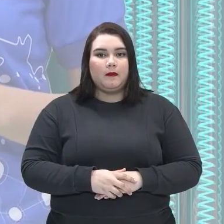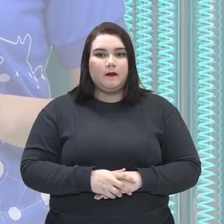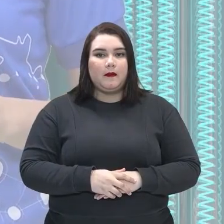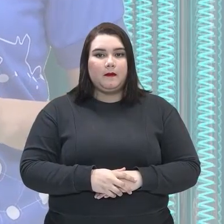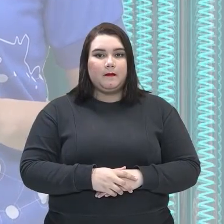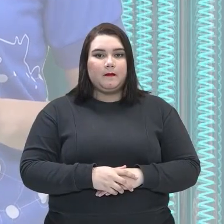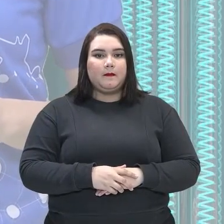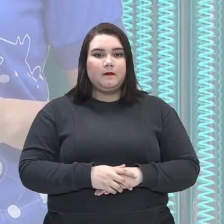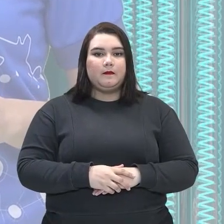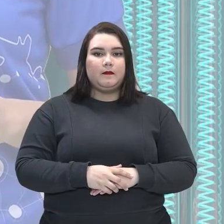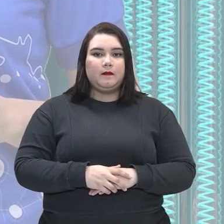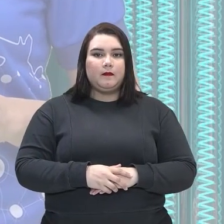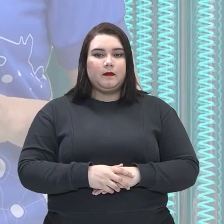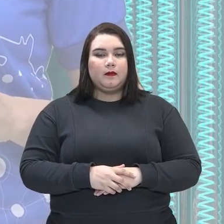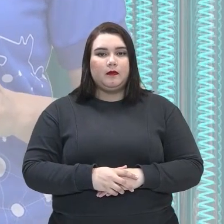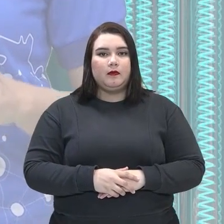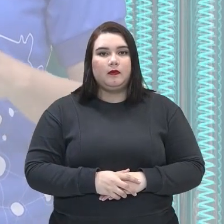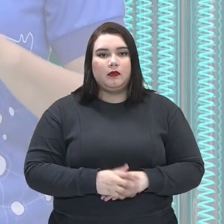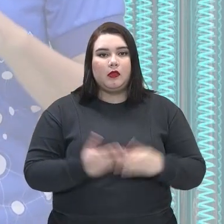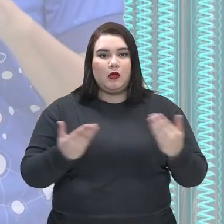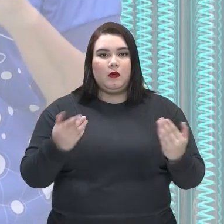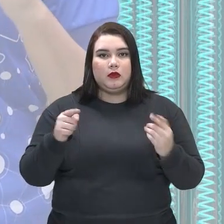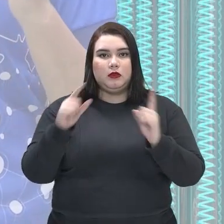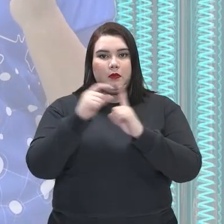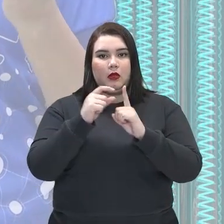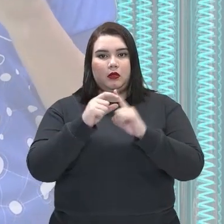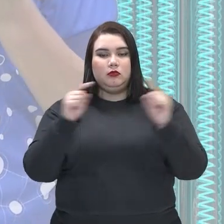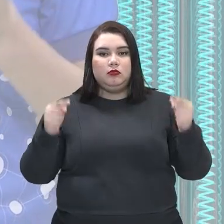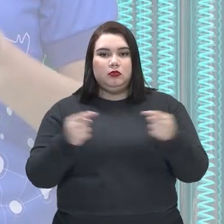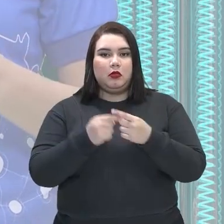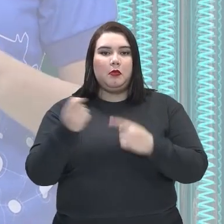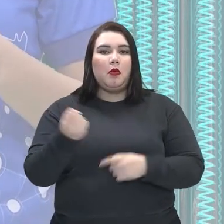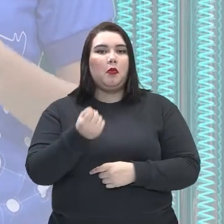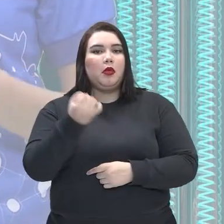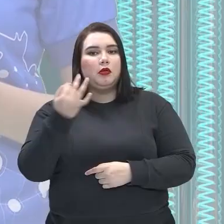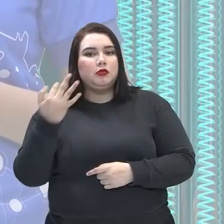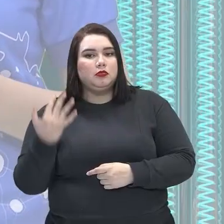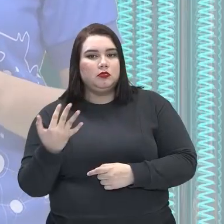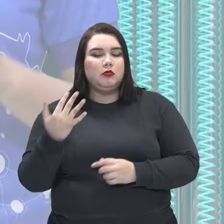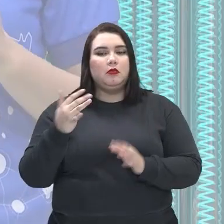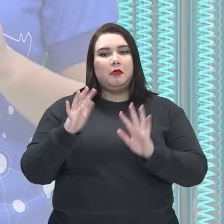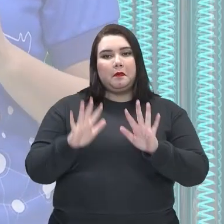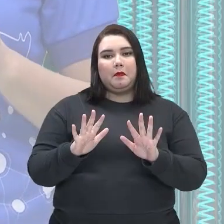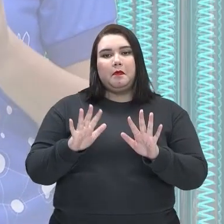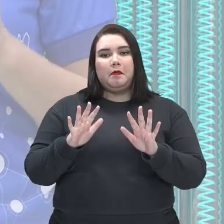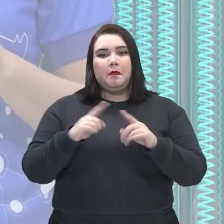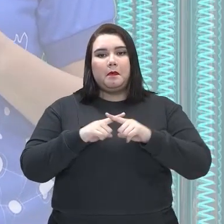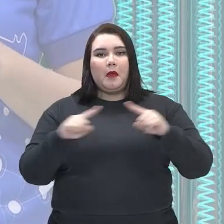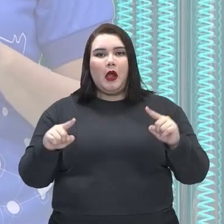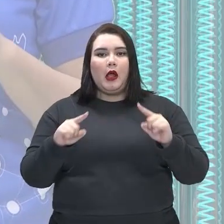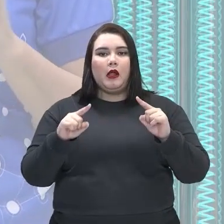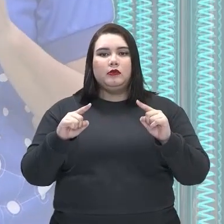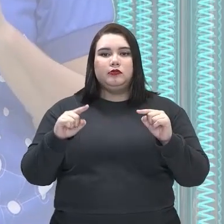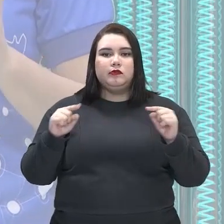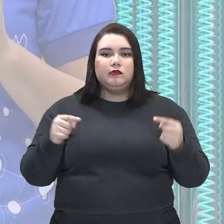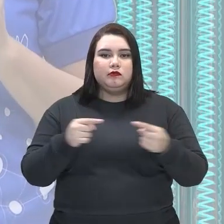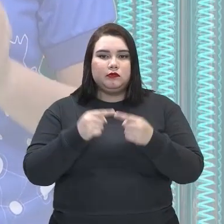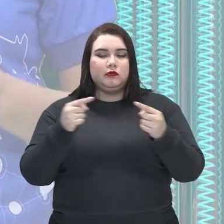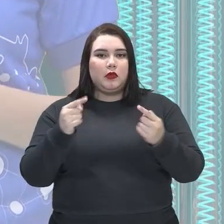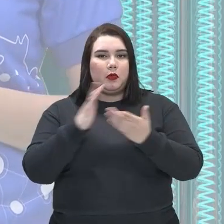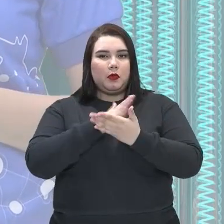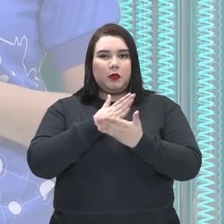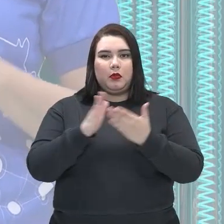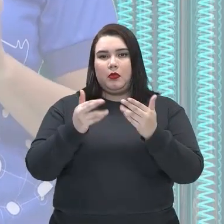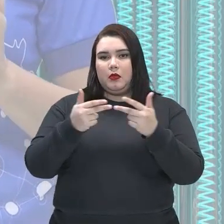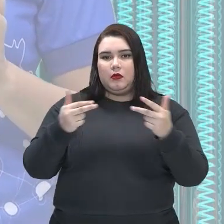estante. Então o some foi utilizado para dar uma quantidade mais ou menos parecida com algumas coisas, né? Eu